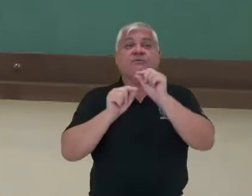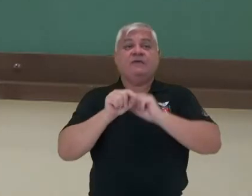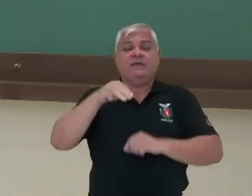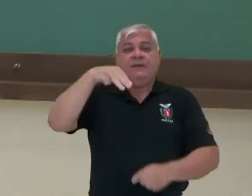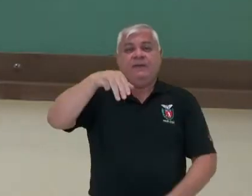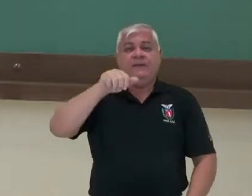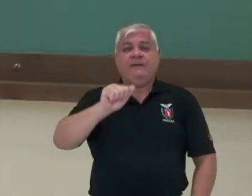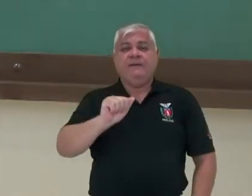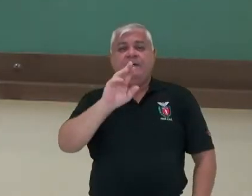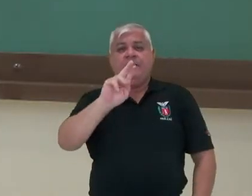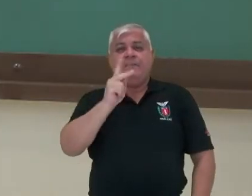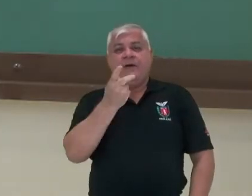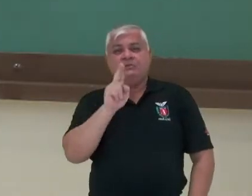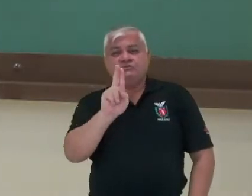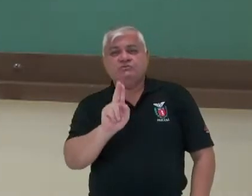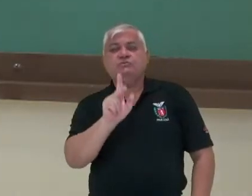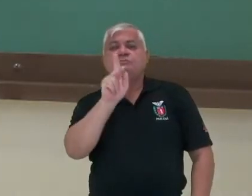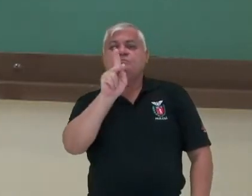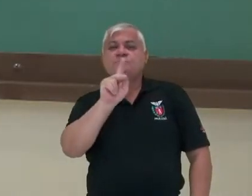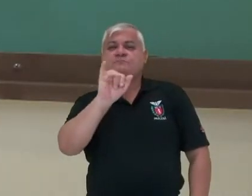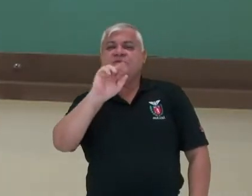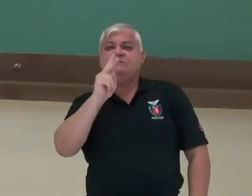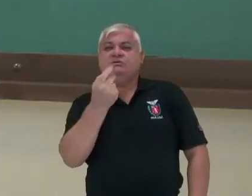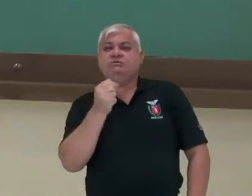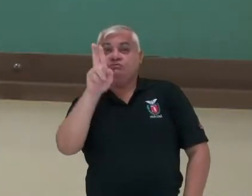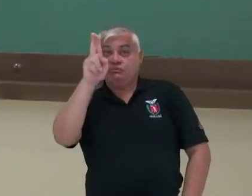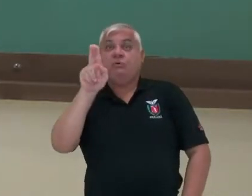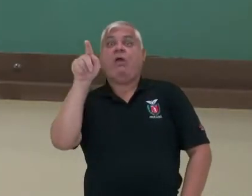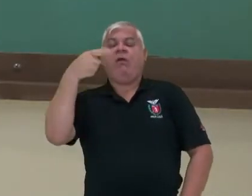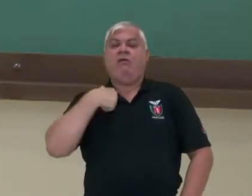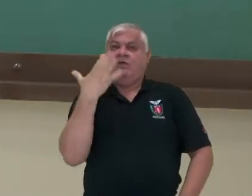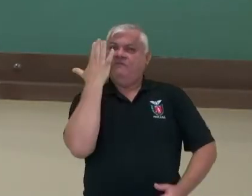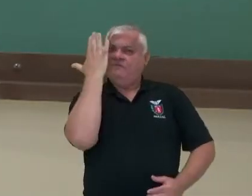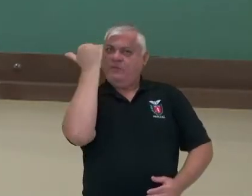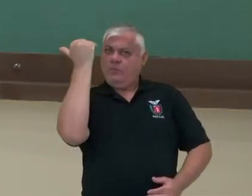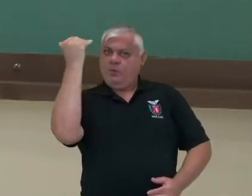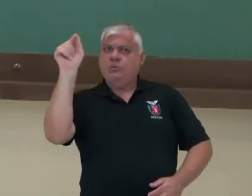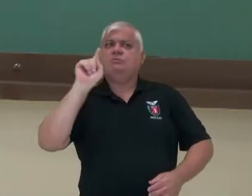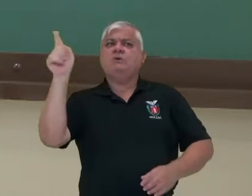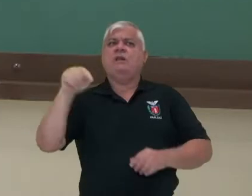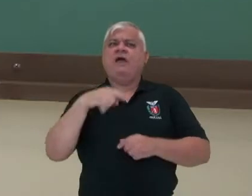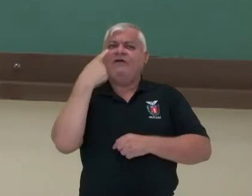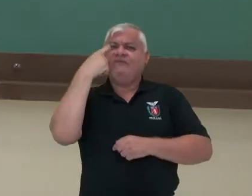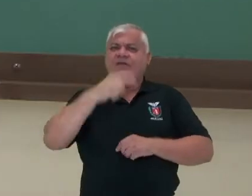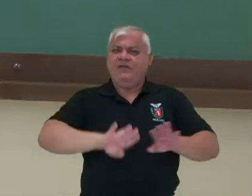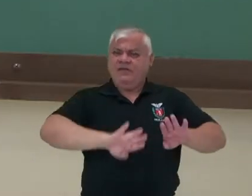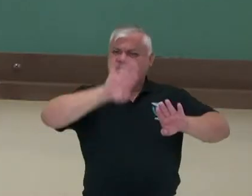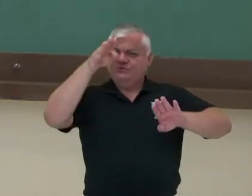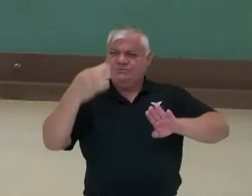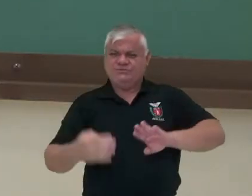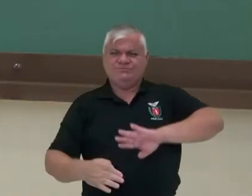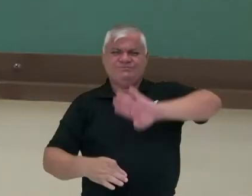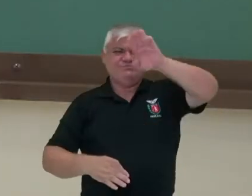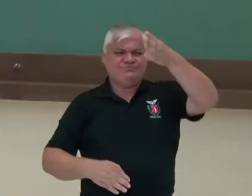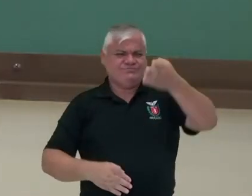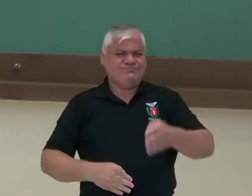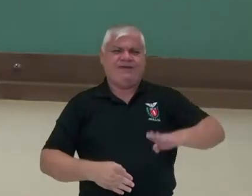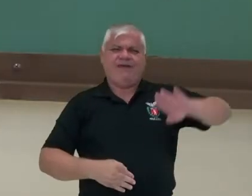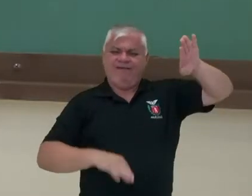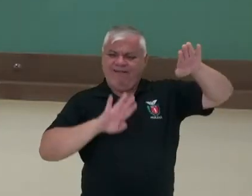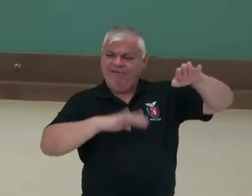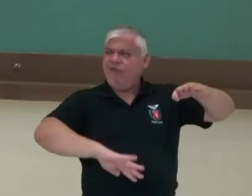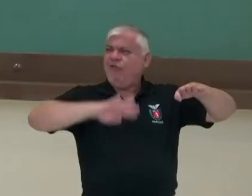da Humanidade. Então, por essa cidade aqui, por essa foto aqui, nós já temos uma noção de como era